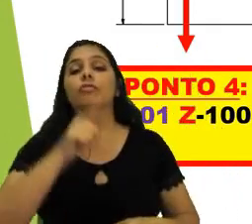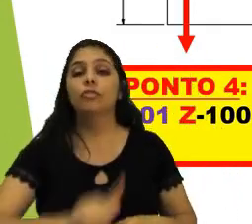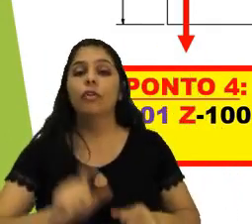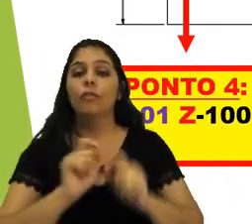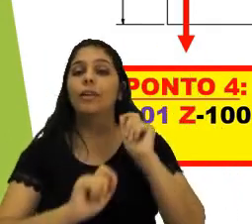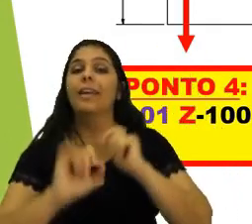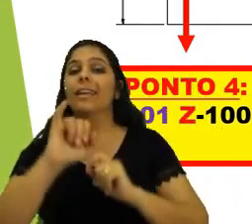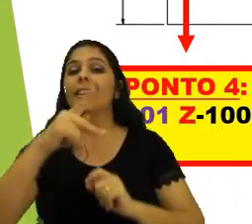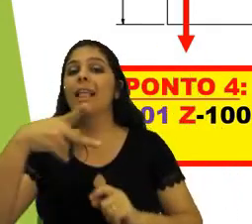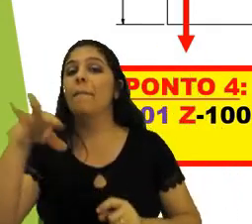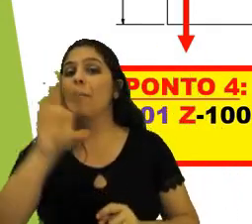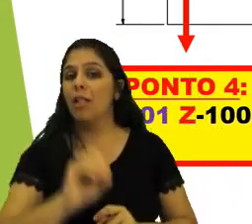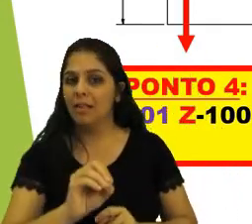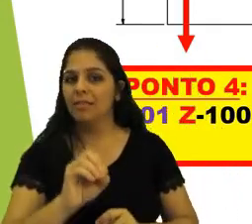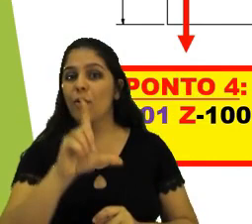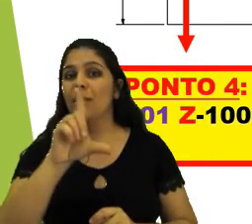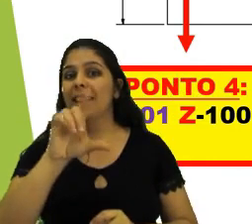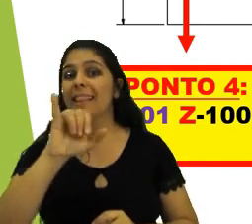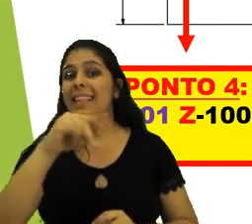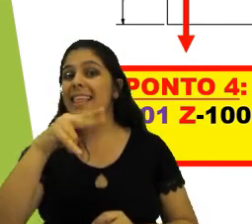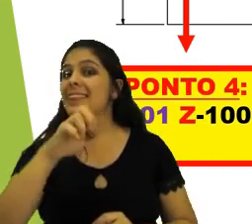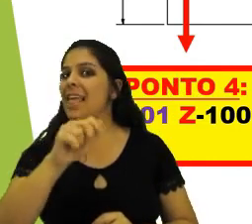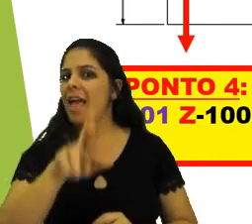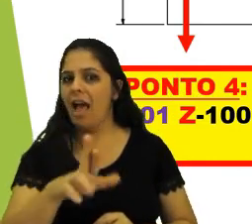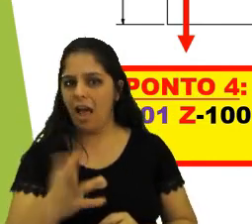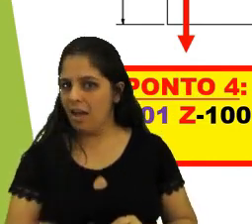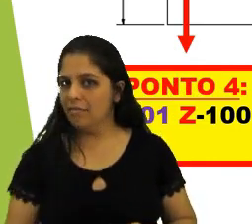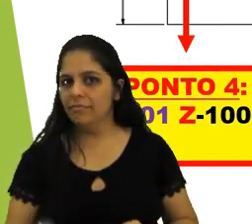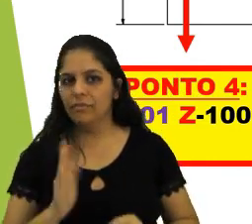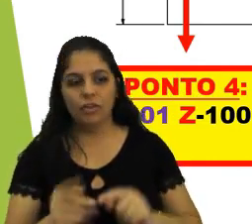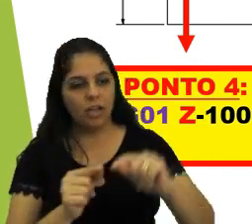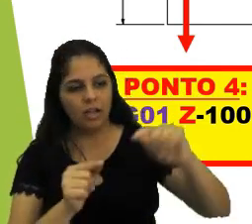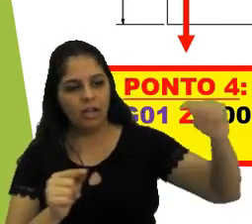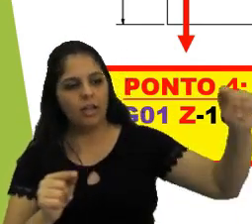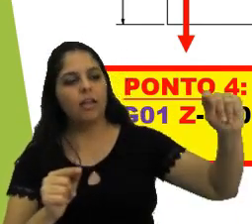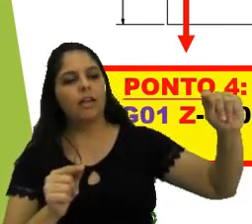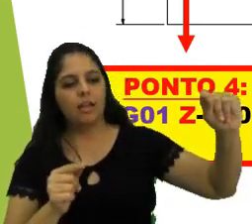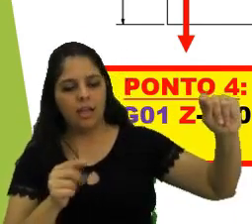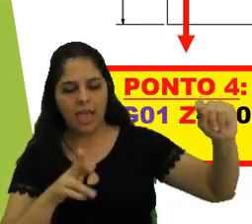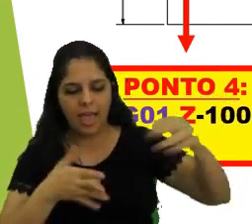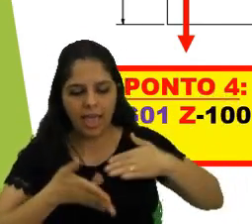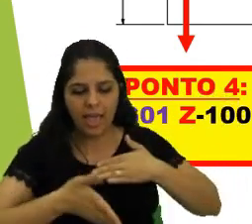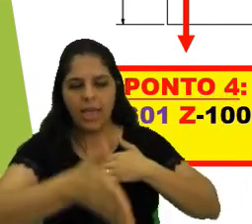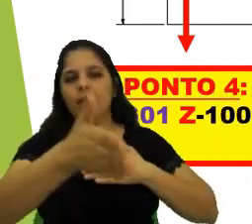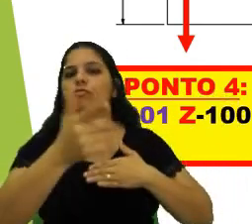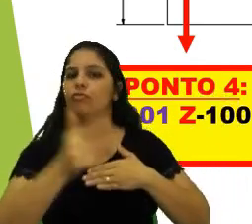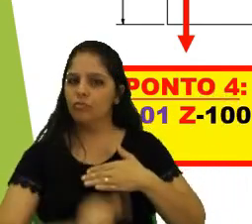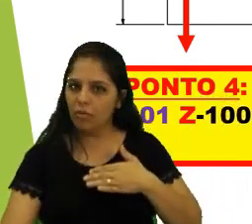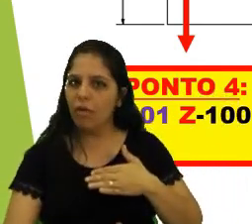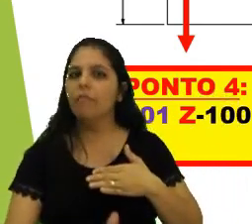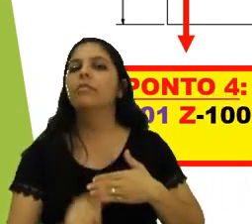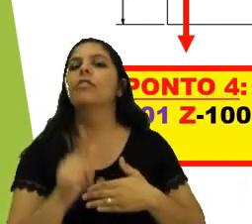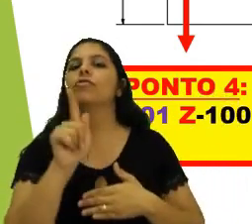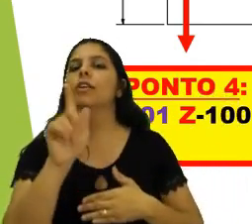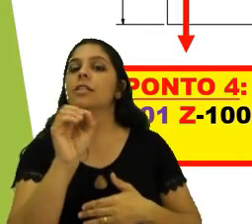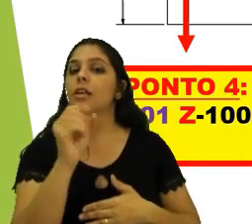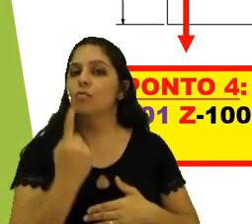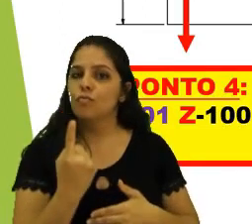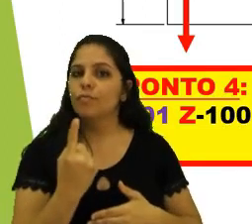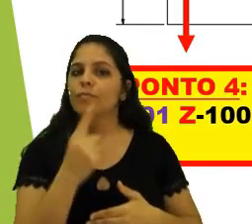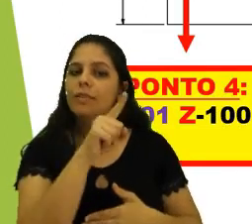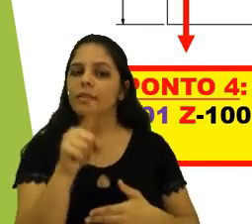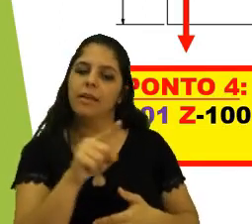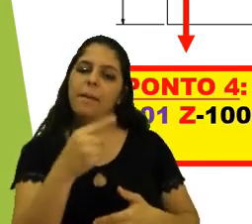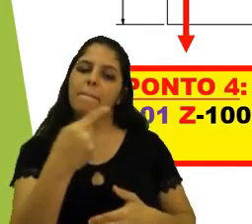interpolação linear, né, pessoal? A ferramenta já está indo reto de novo aqui, ok? Então, ele vai ser G01, Z menos